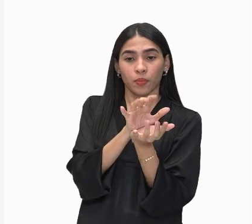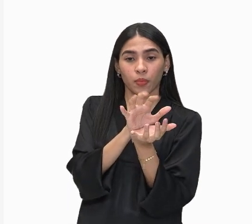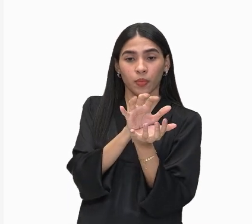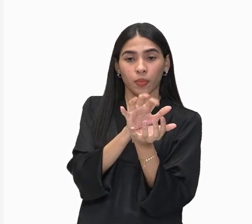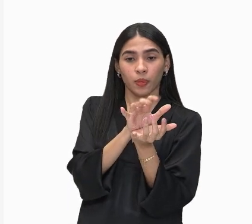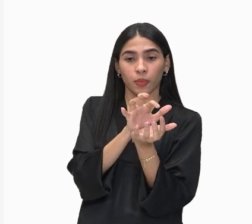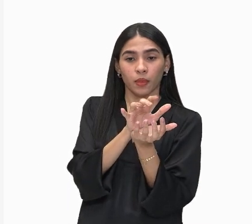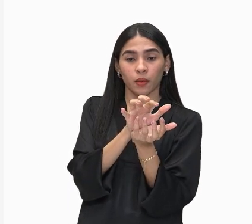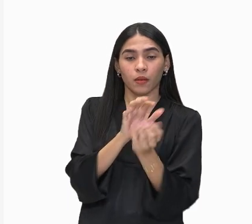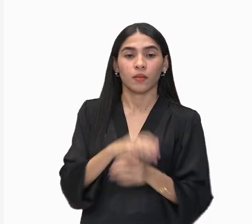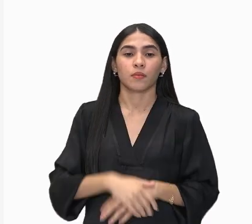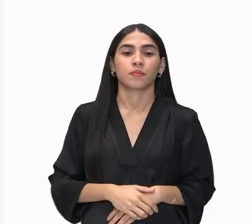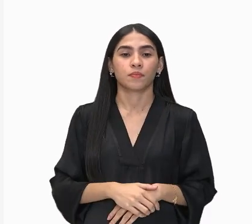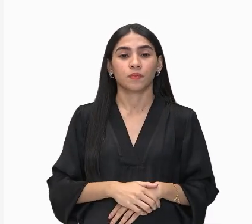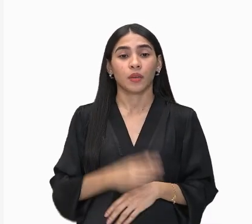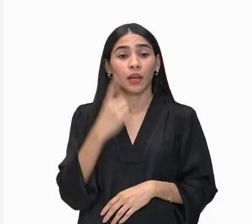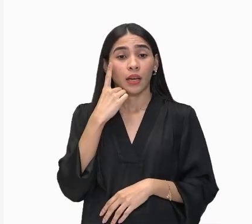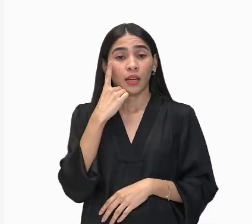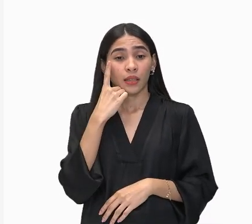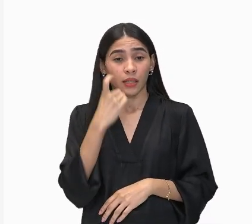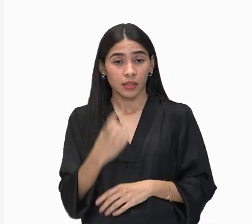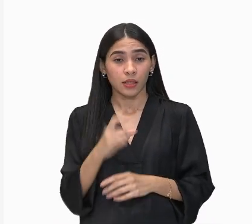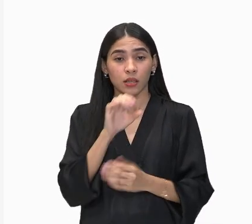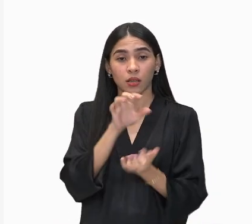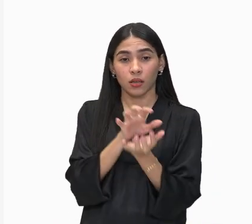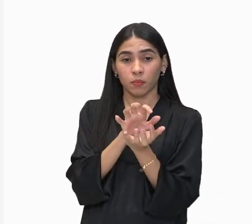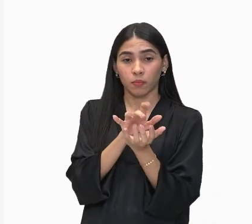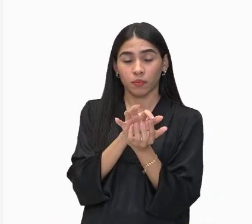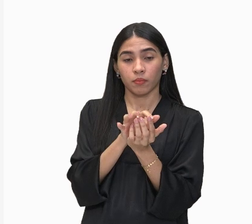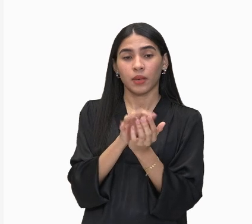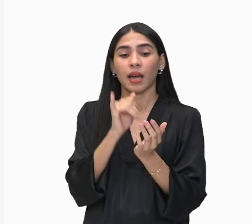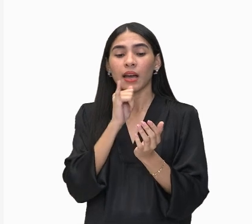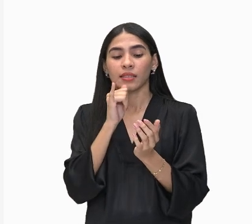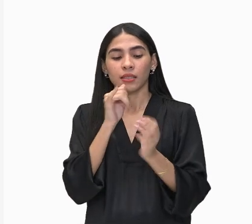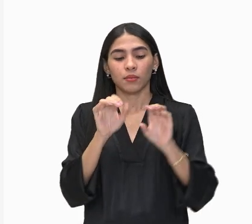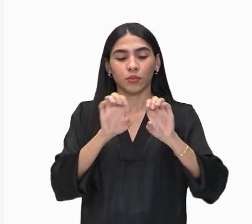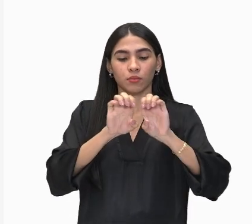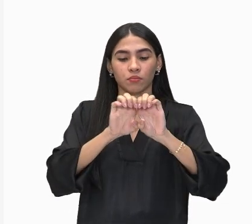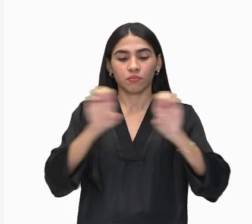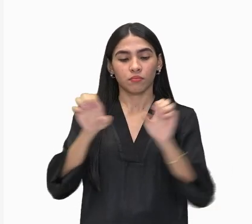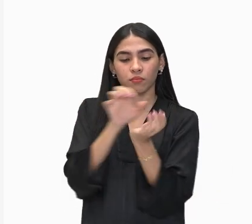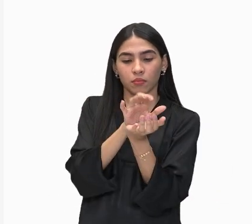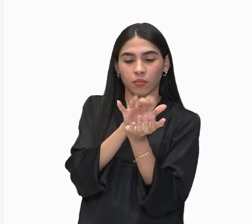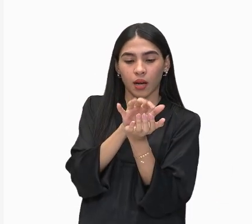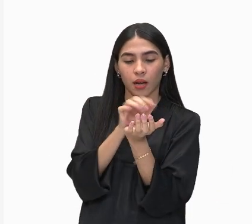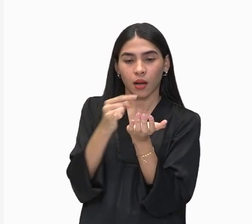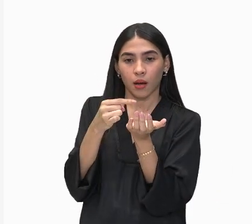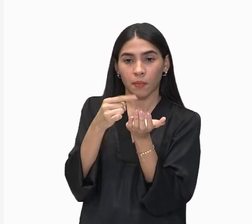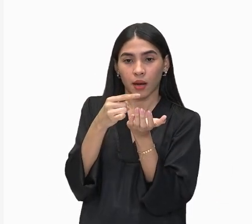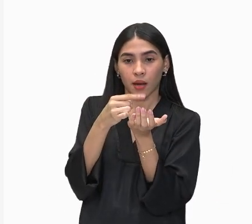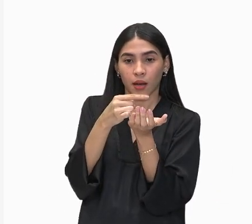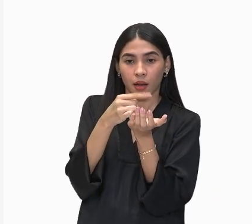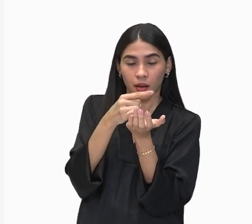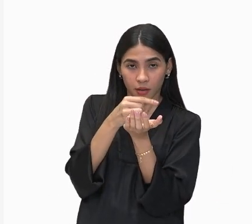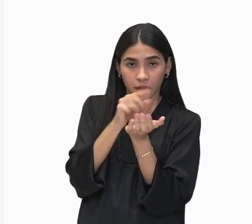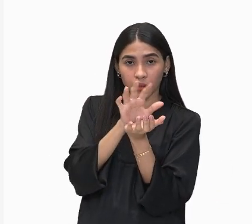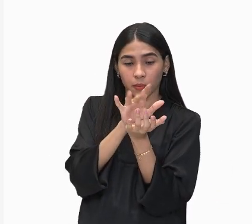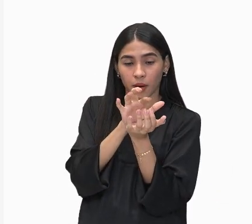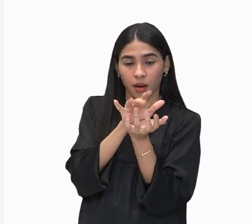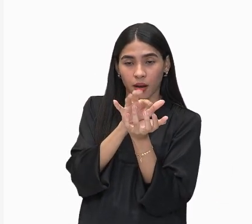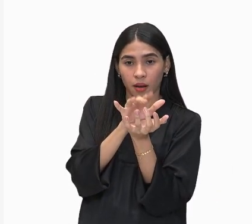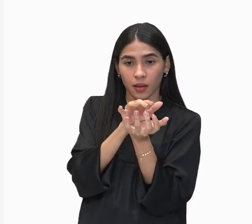quando ocorre uma entrada de um corpo estranho nas ostras, elas começam a produzir